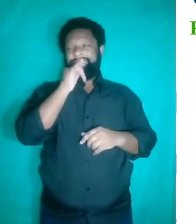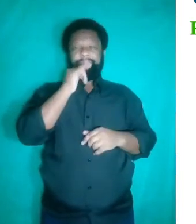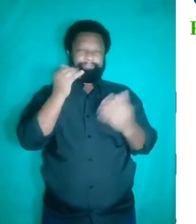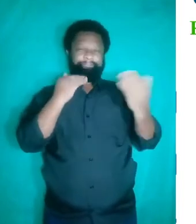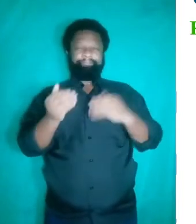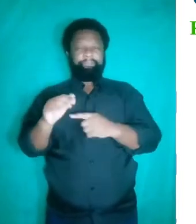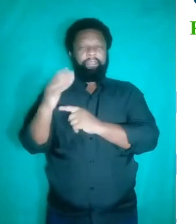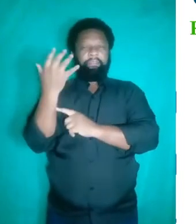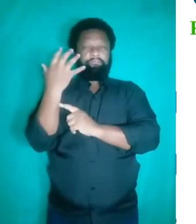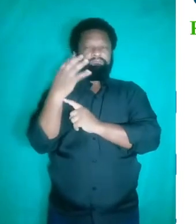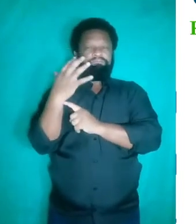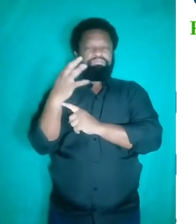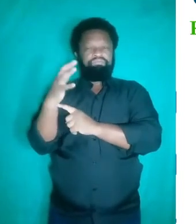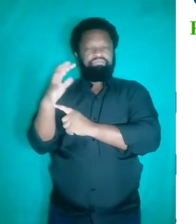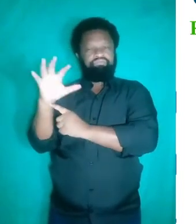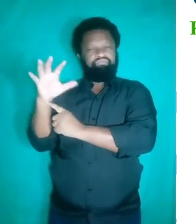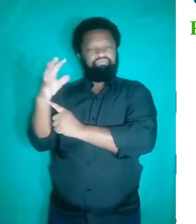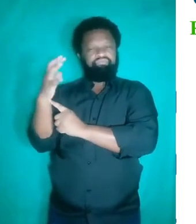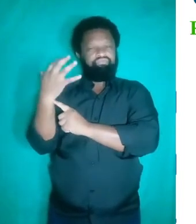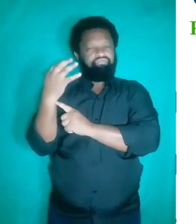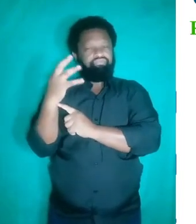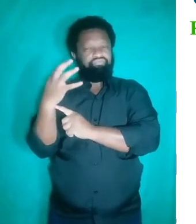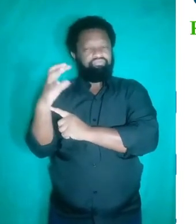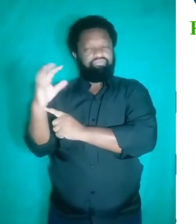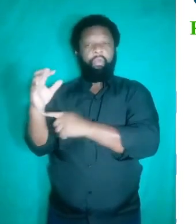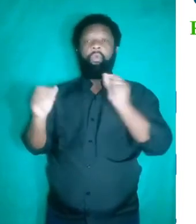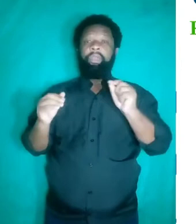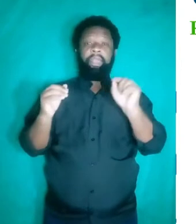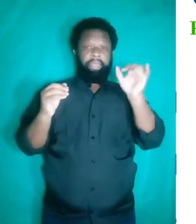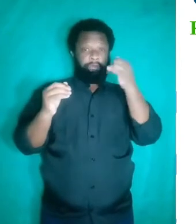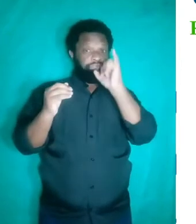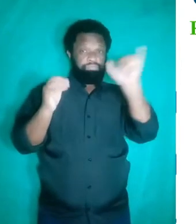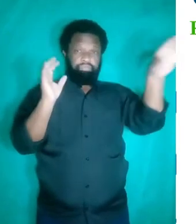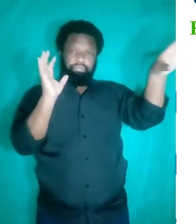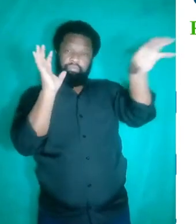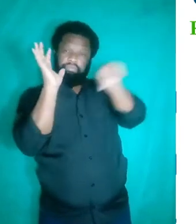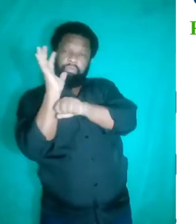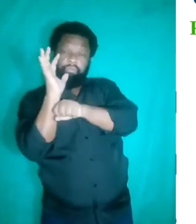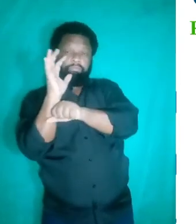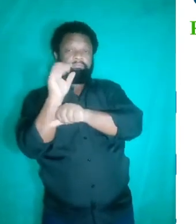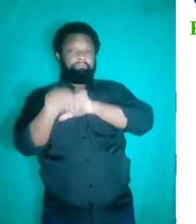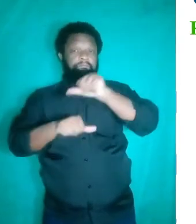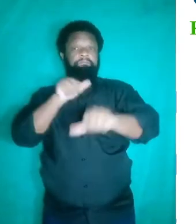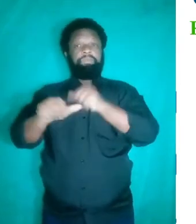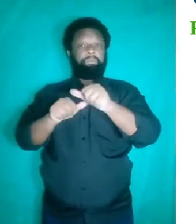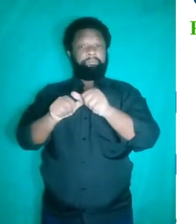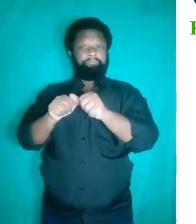mecânica. Então, por exemplo, ventilador. Entra a energia elétrica dentro dele, ele converte essa energia em mecânica. E as